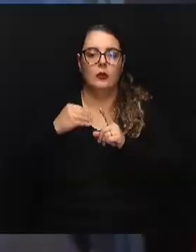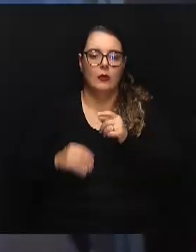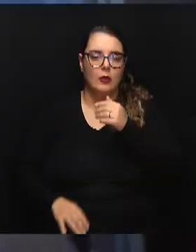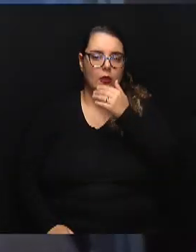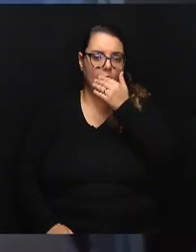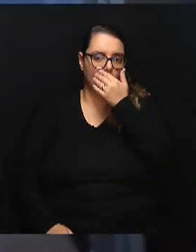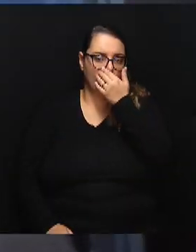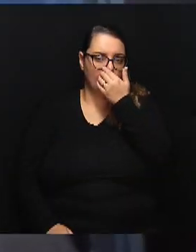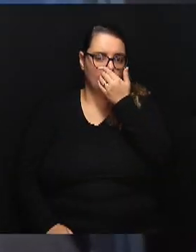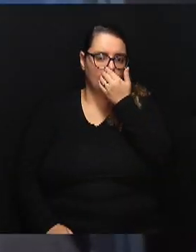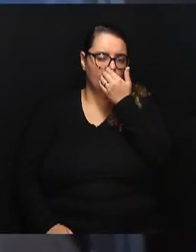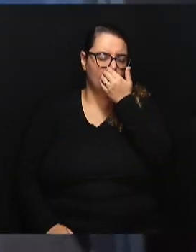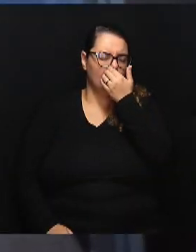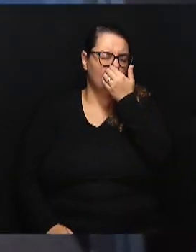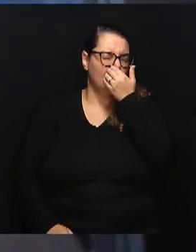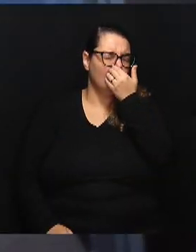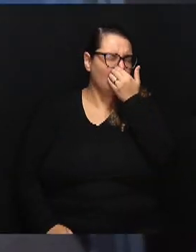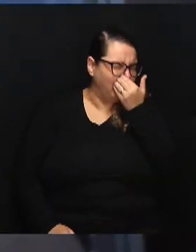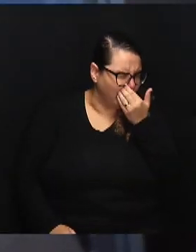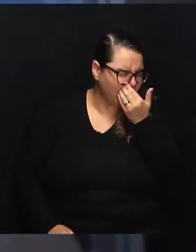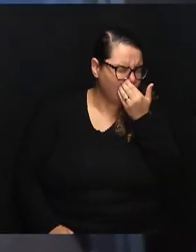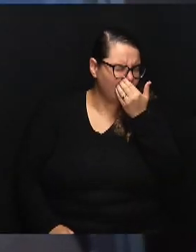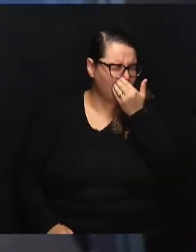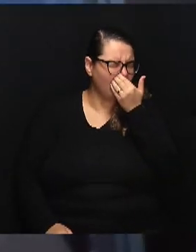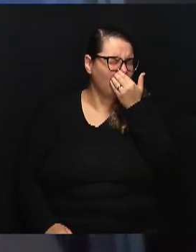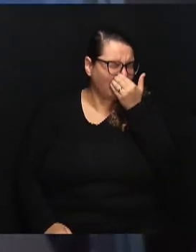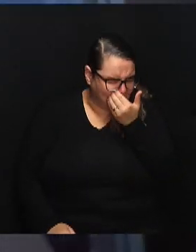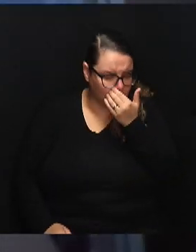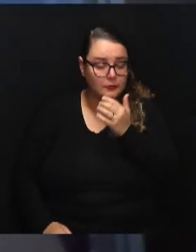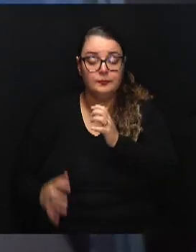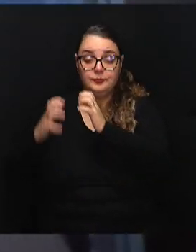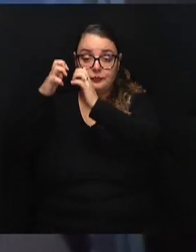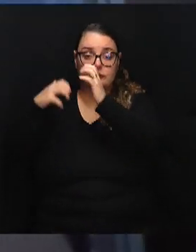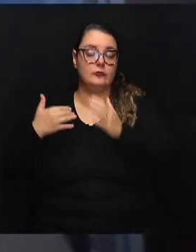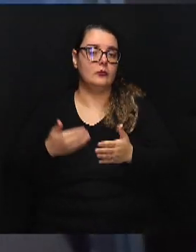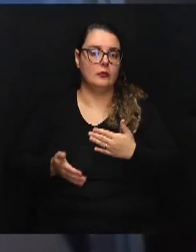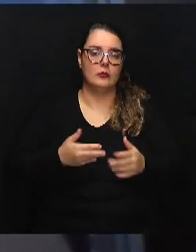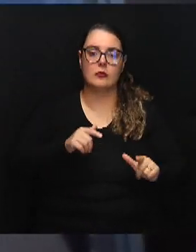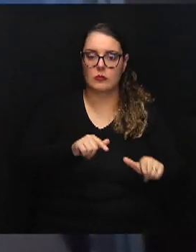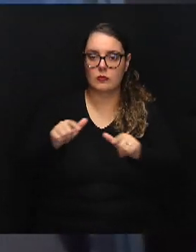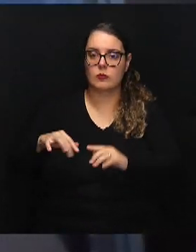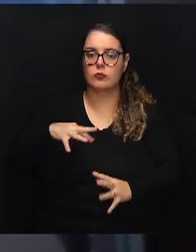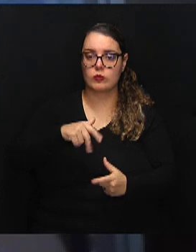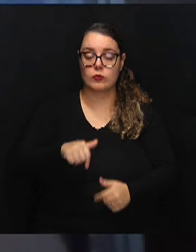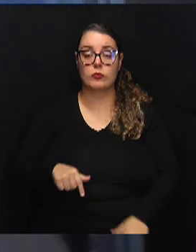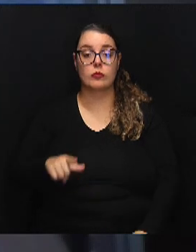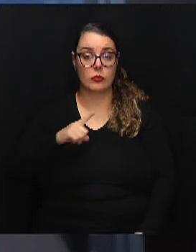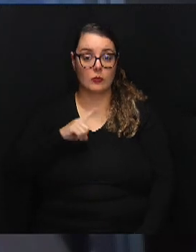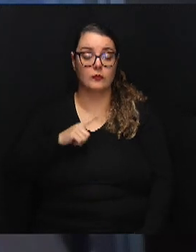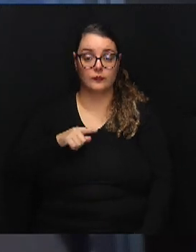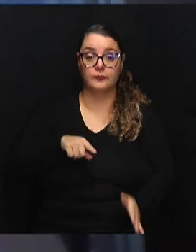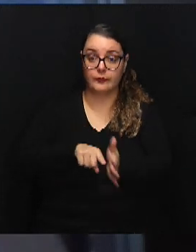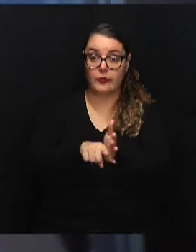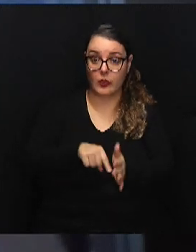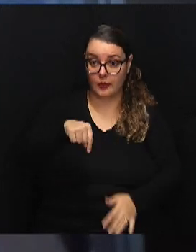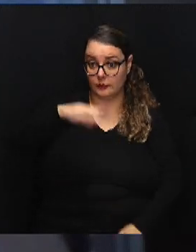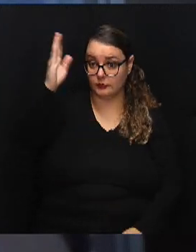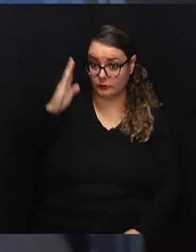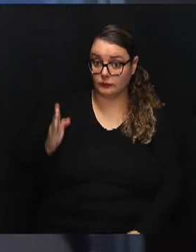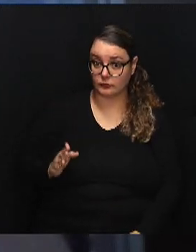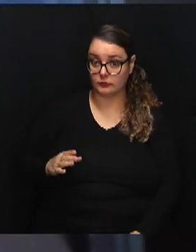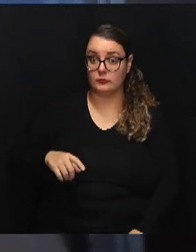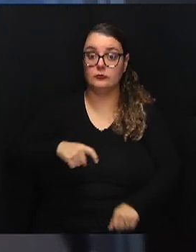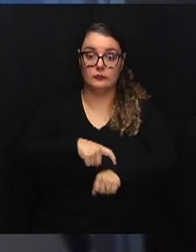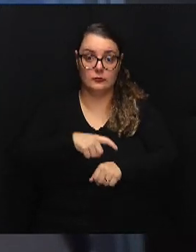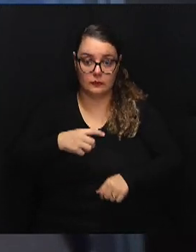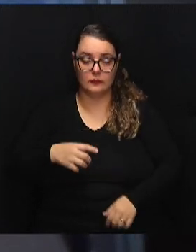acidentes vasculares, em qualquer lugar do mundo, tá? Então, tem um estudo até bastante interessante, porque Brasil, a gente está aqui numa região tropical,